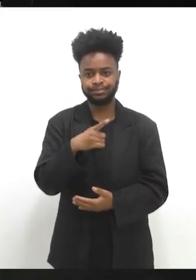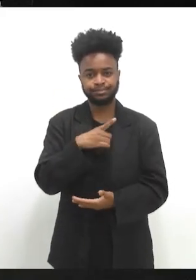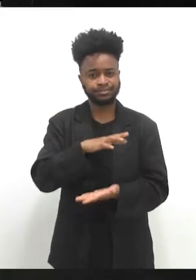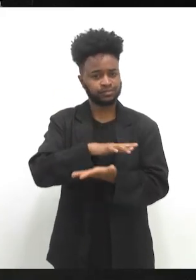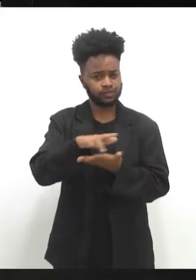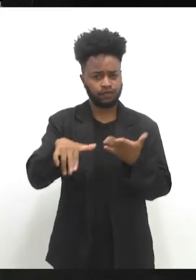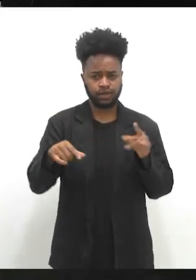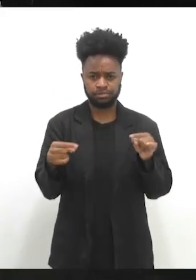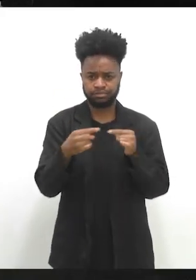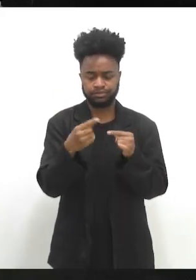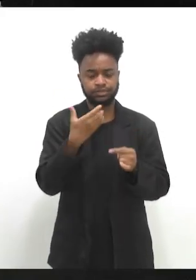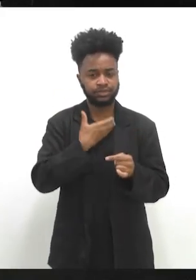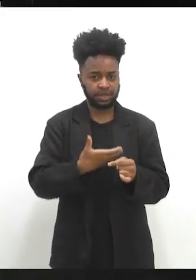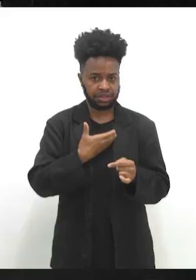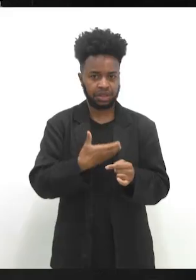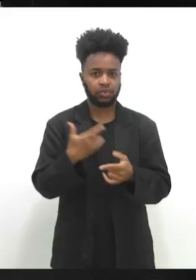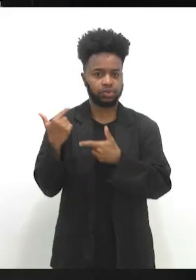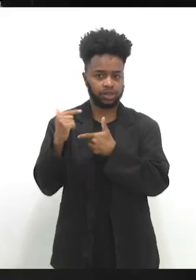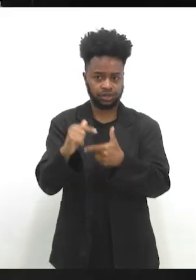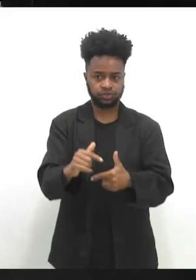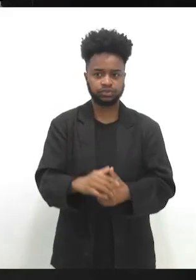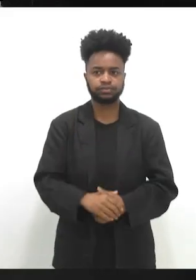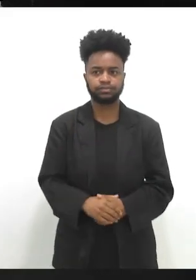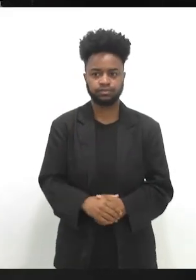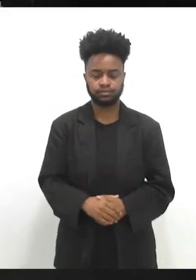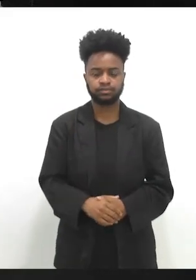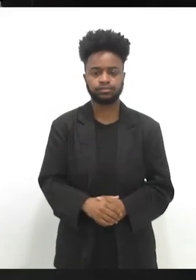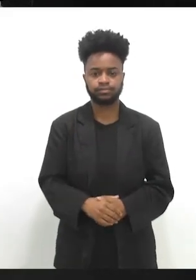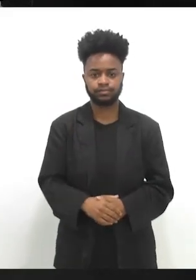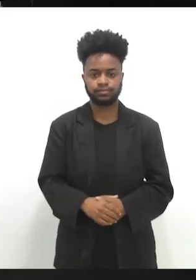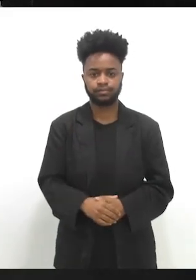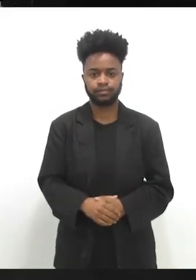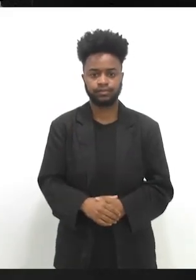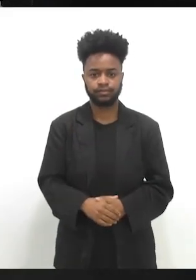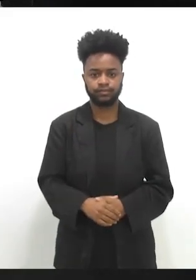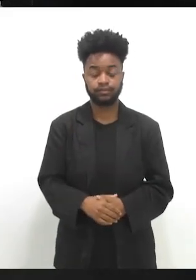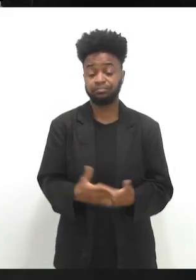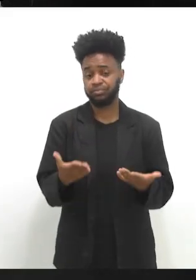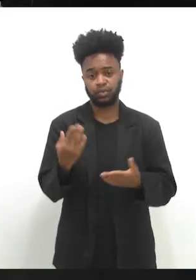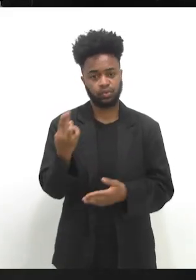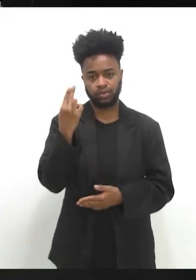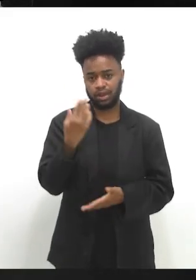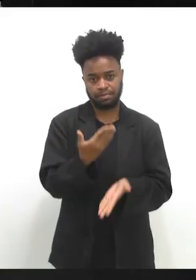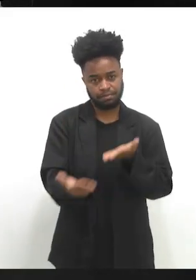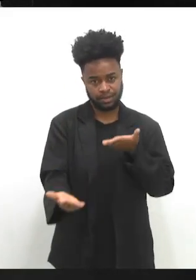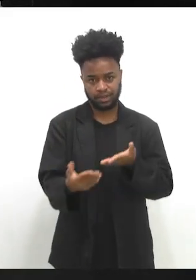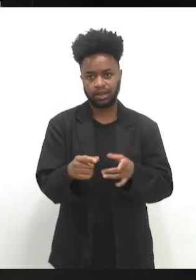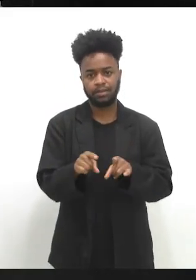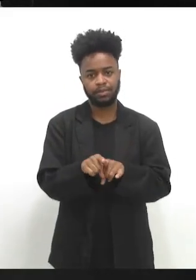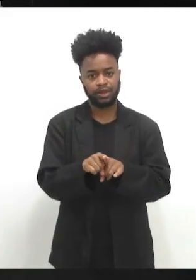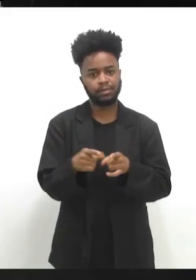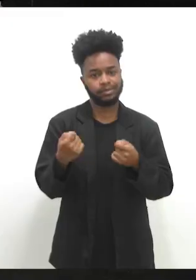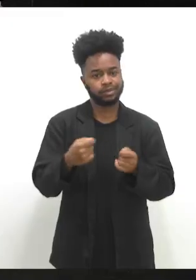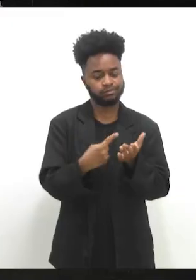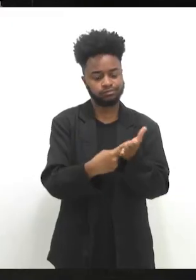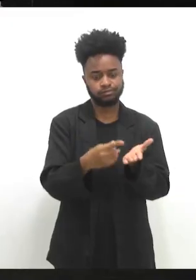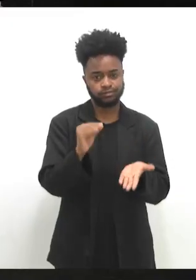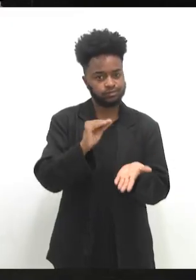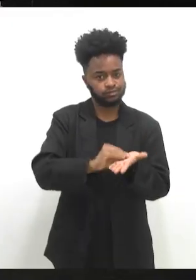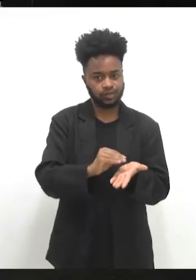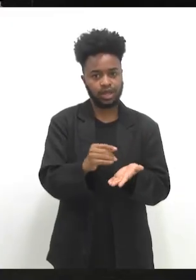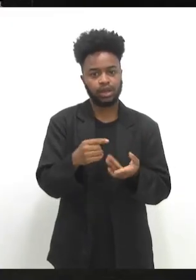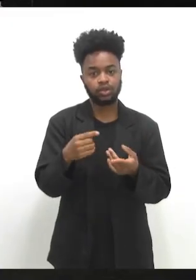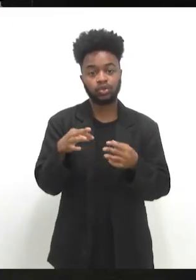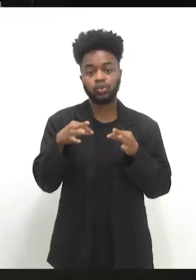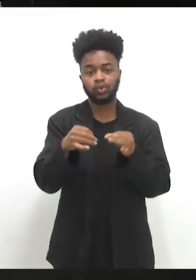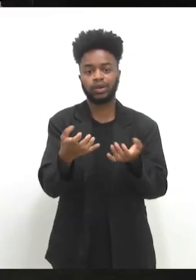aquelas coisas do Natal, quebra-nozes. né? Quebra-nozes é completamente natalino. Imperdível, né? Já fica na agenda da gente, todo